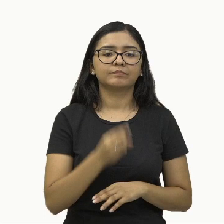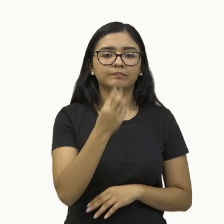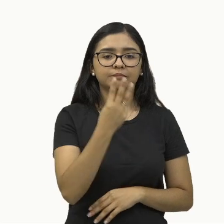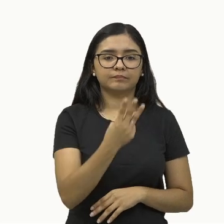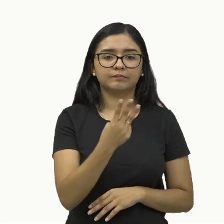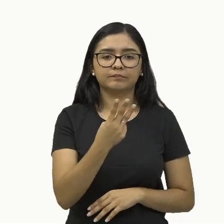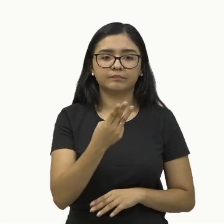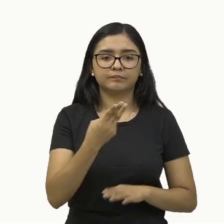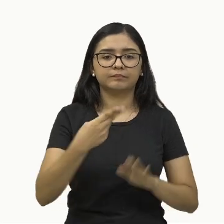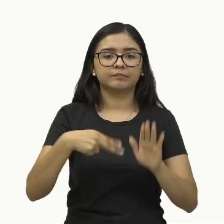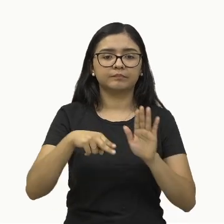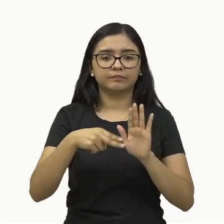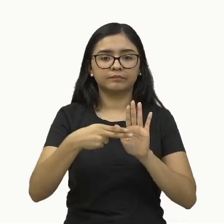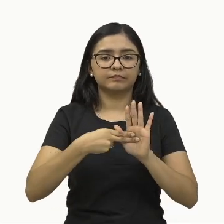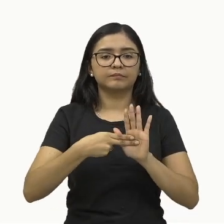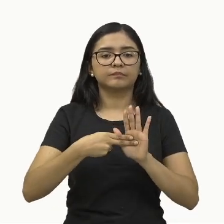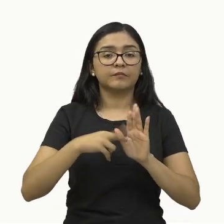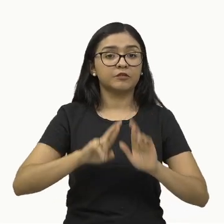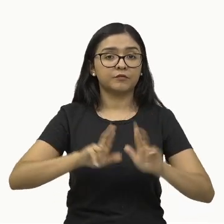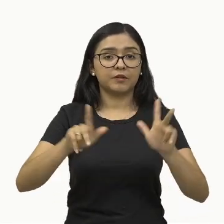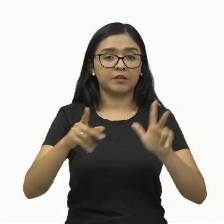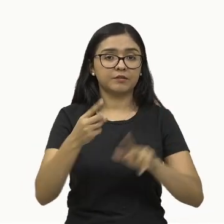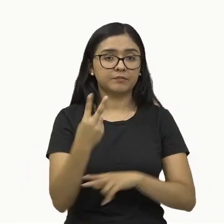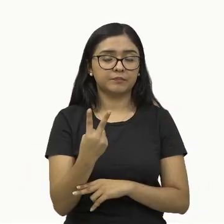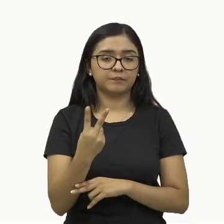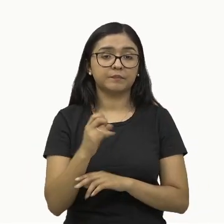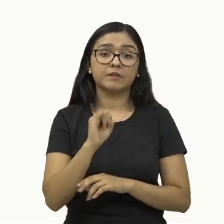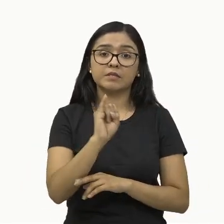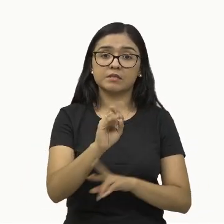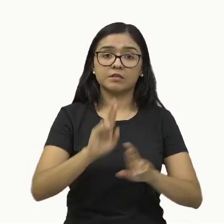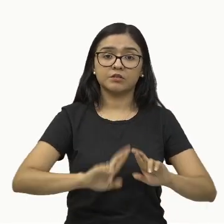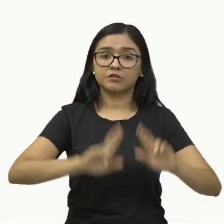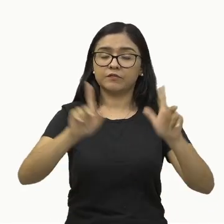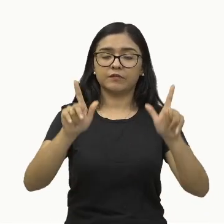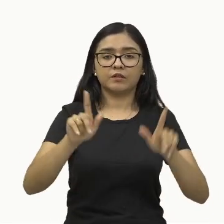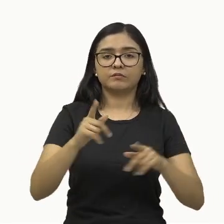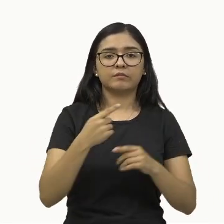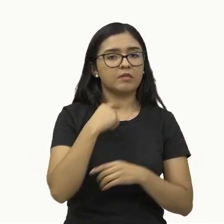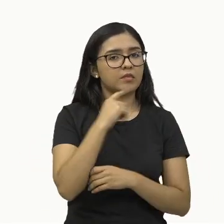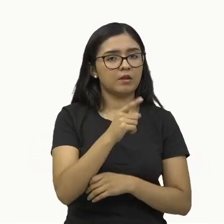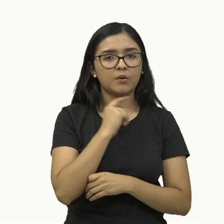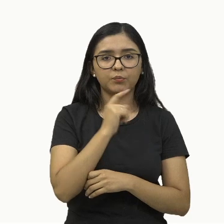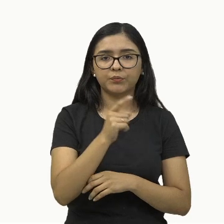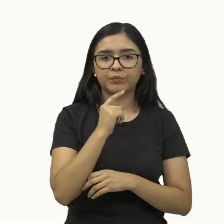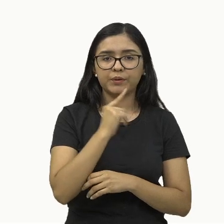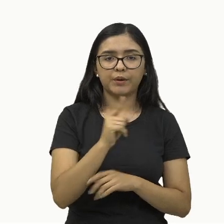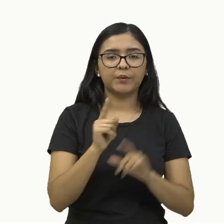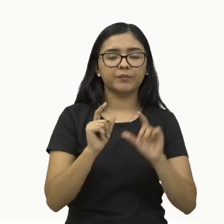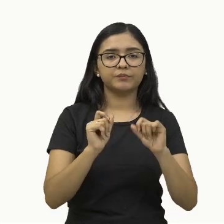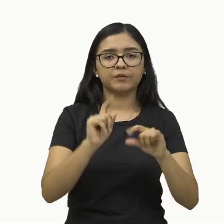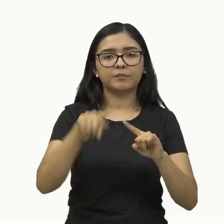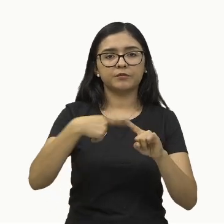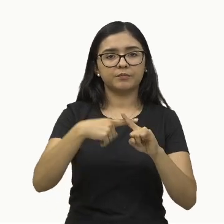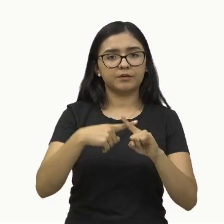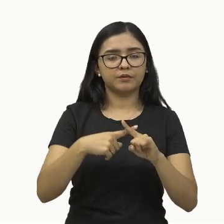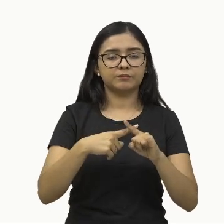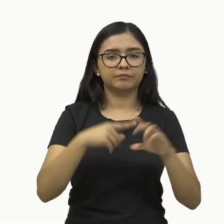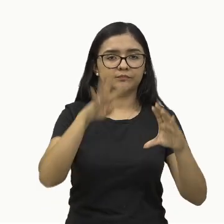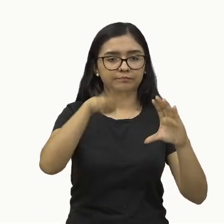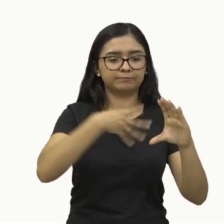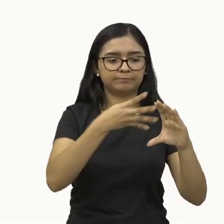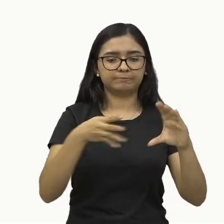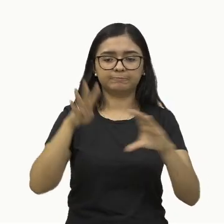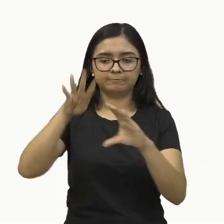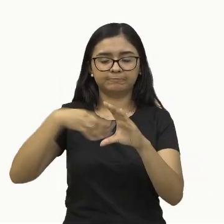da matriz B. Se é diferente, eu não posso multiplicar essas duas matrizes,